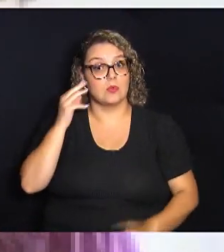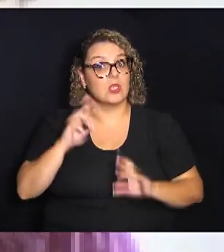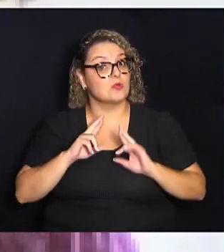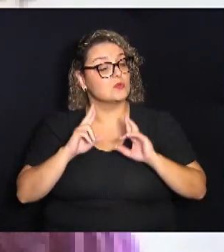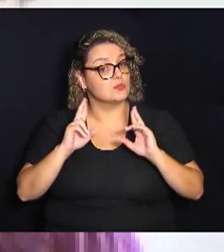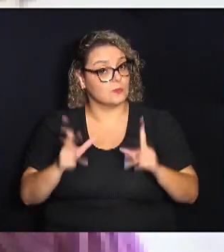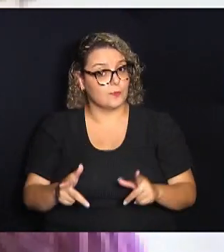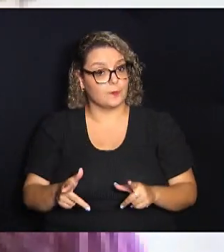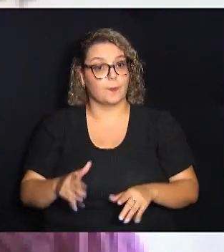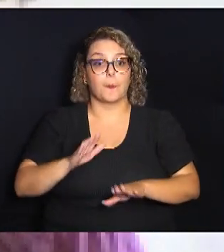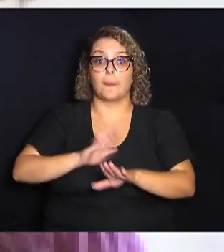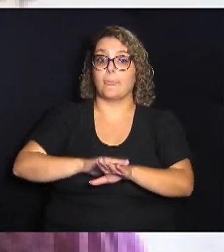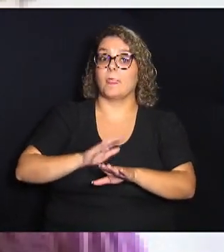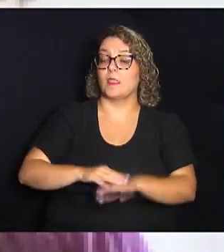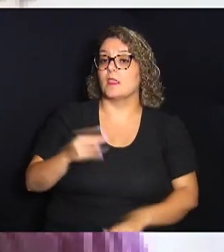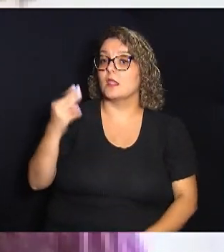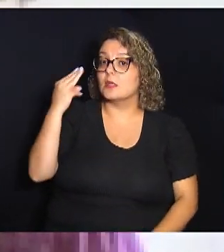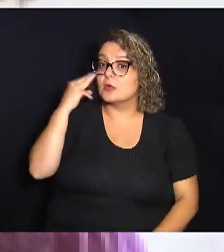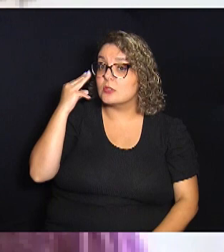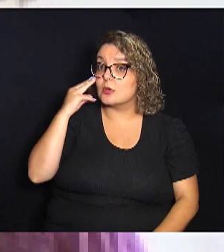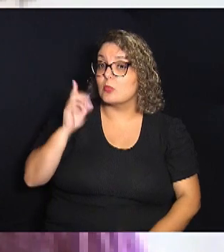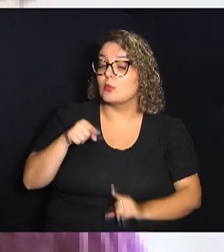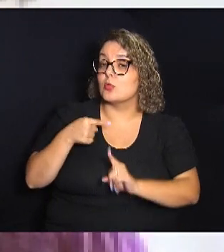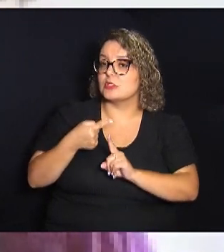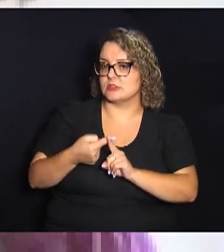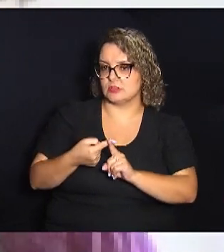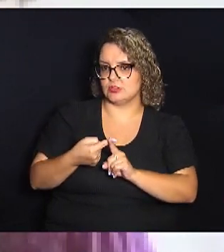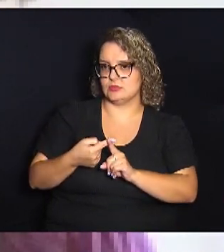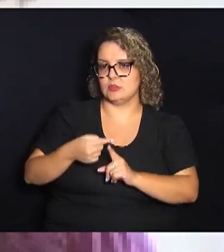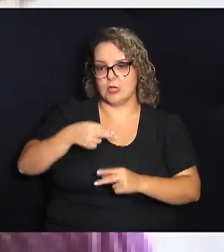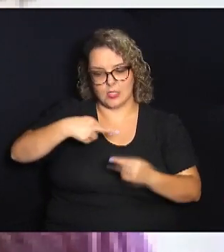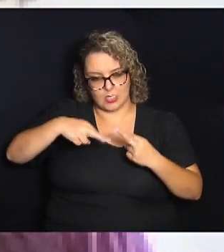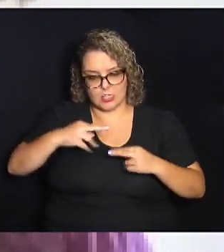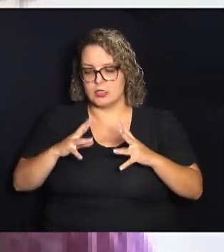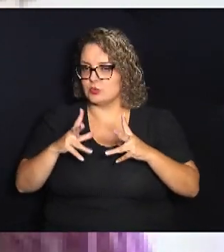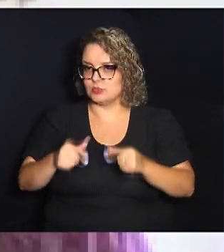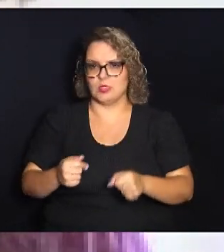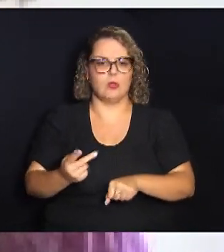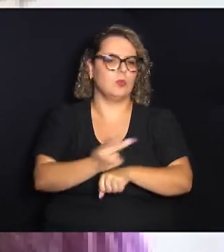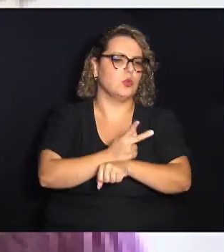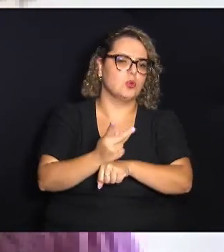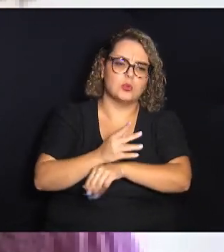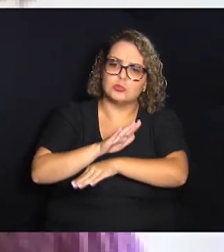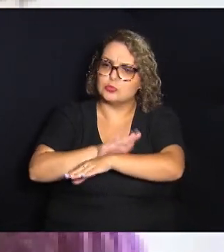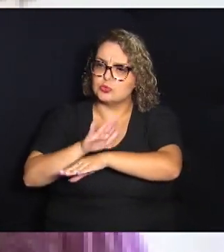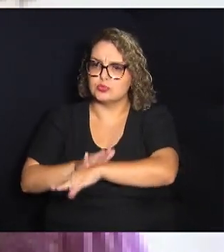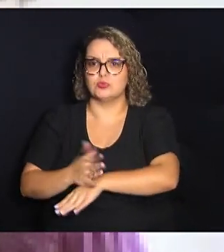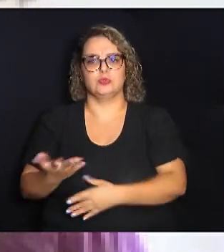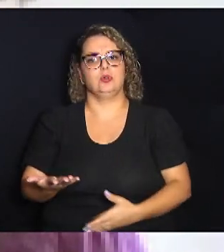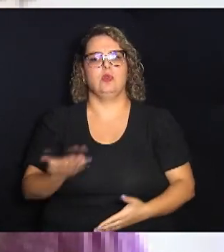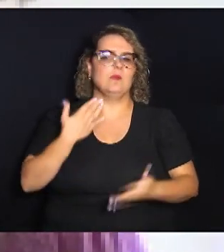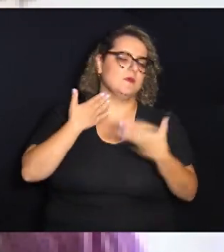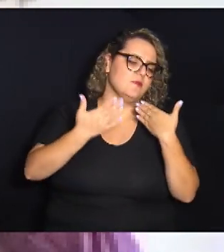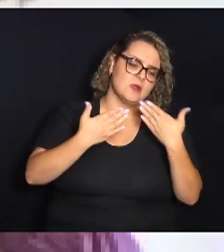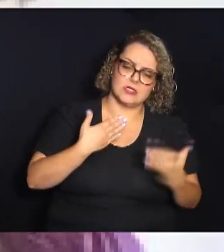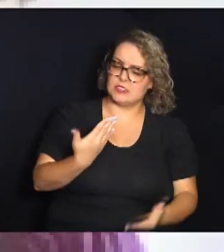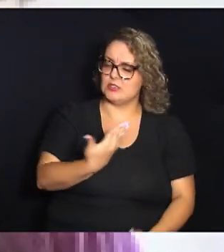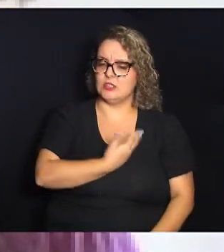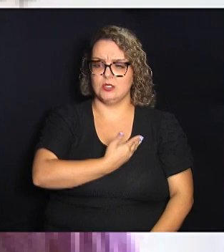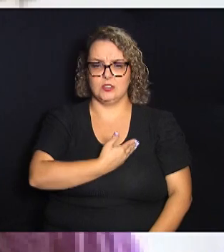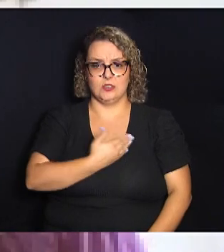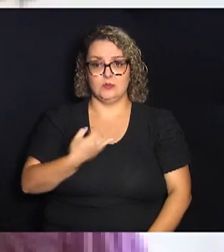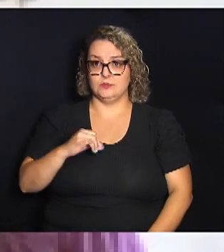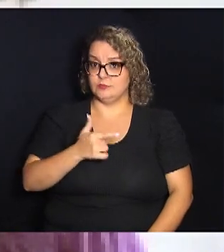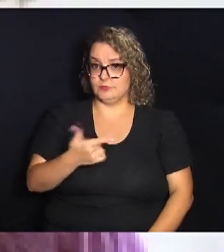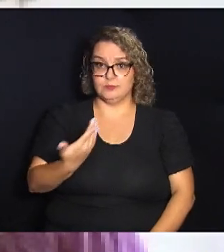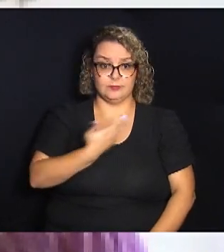diferente, uma atitude mental positiva em relação a tudo isso. Busque ajuda, conversa com amigas, conversa com, se você não tiver